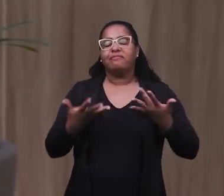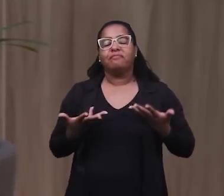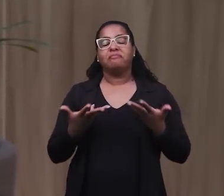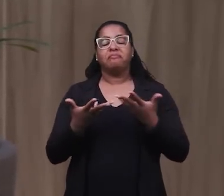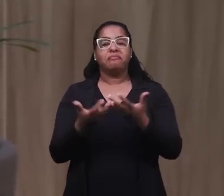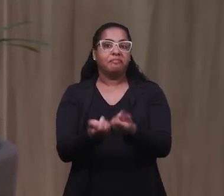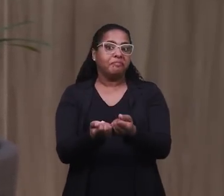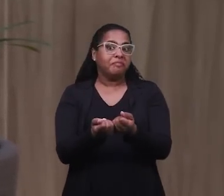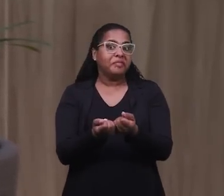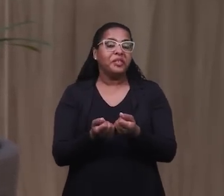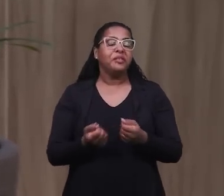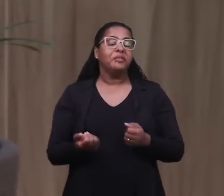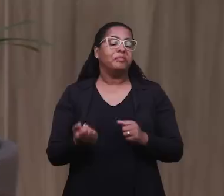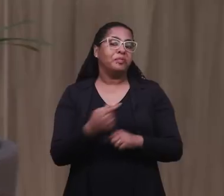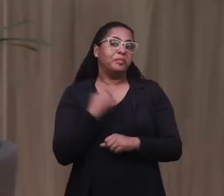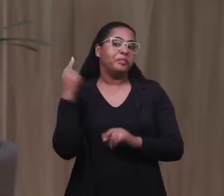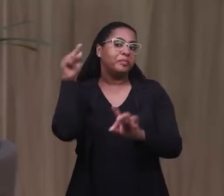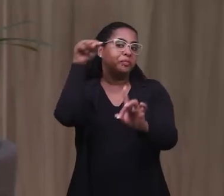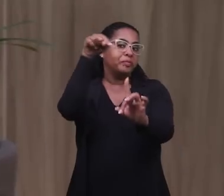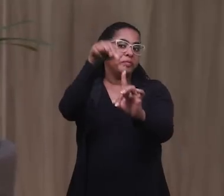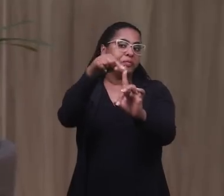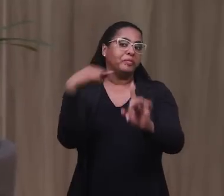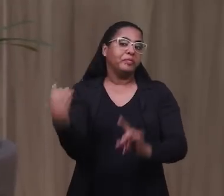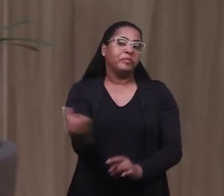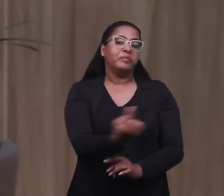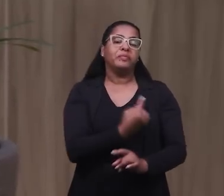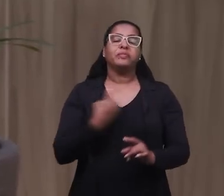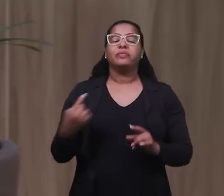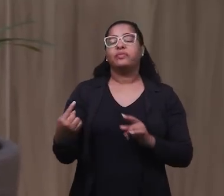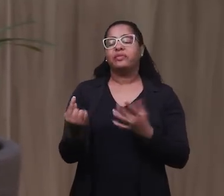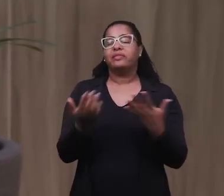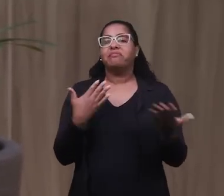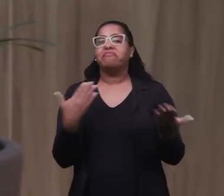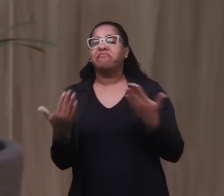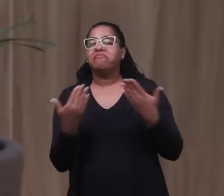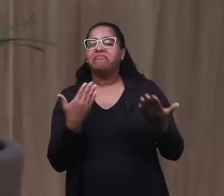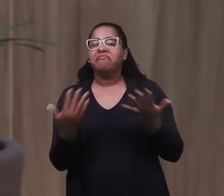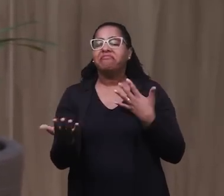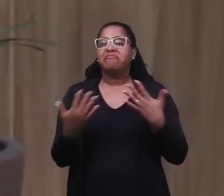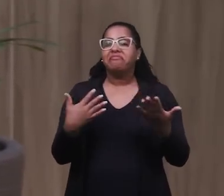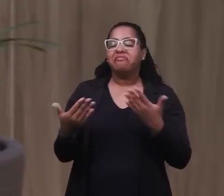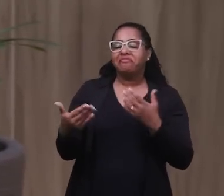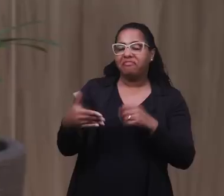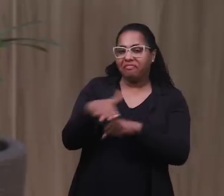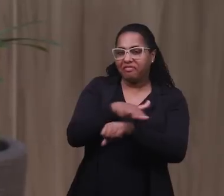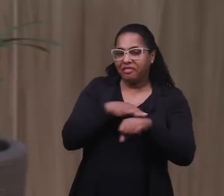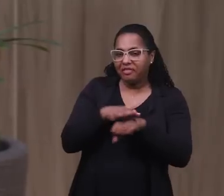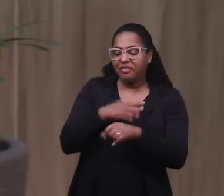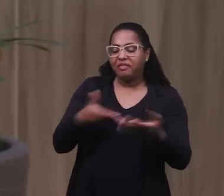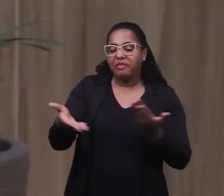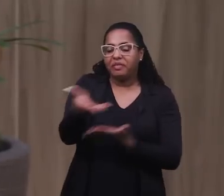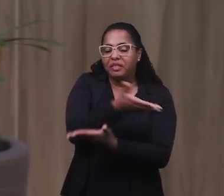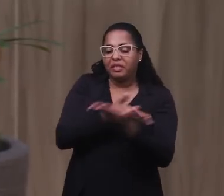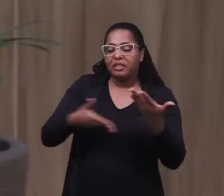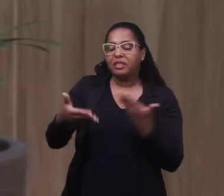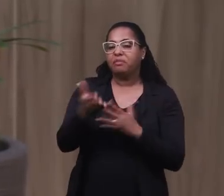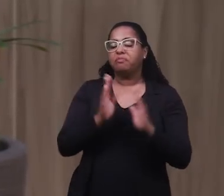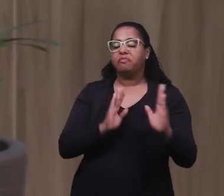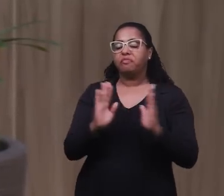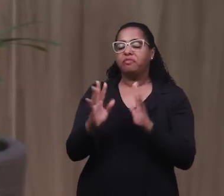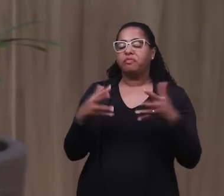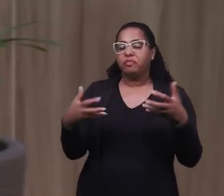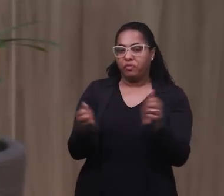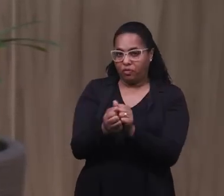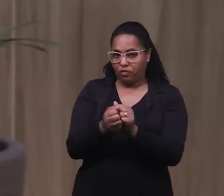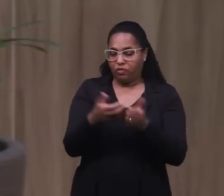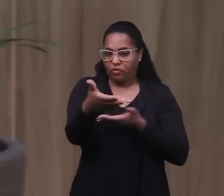maravilhosa, porque esse é o nosso objetivo, é nós conversarmos, é você participar desse momento junto com a gente,